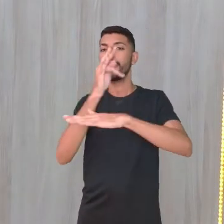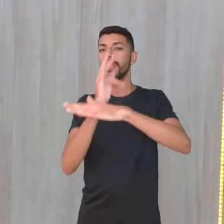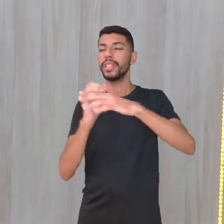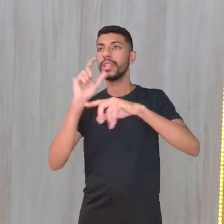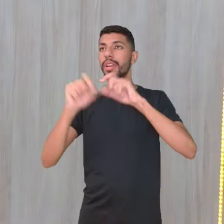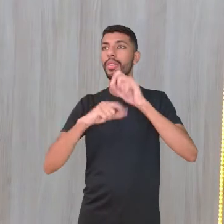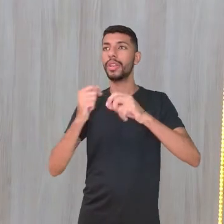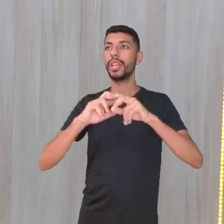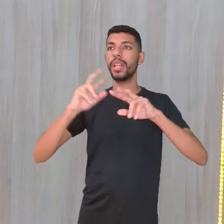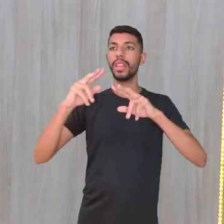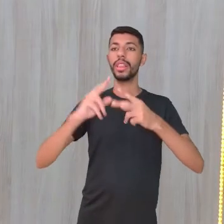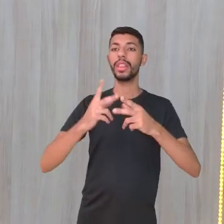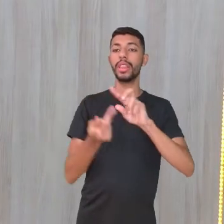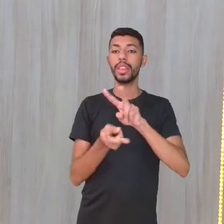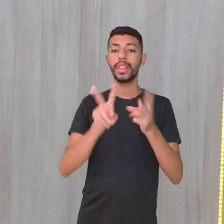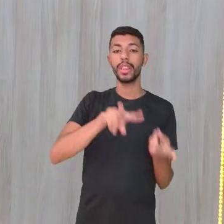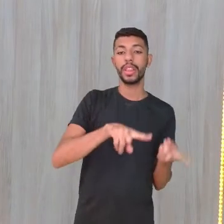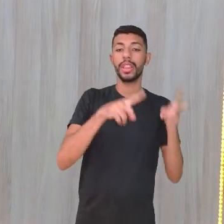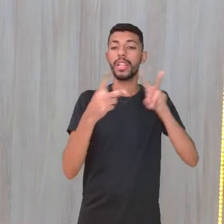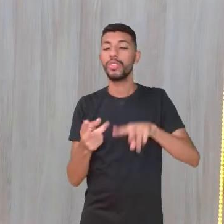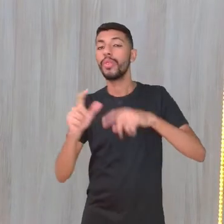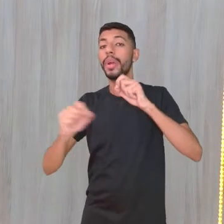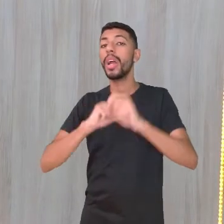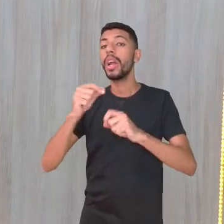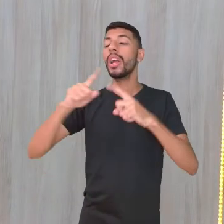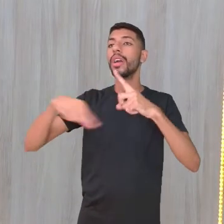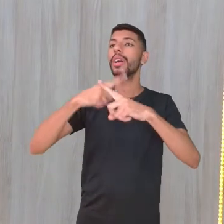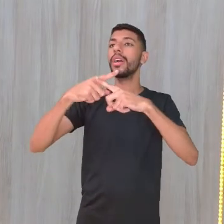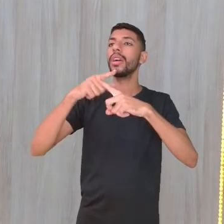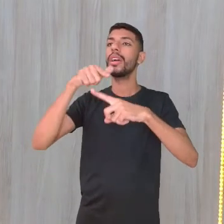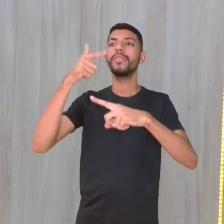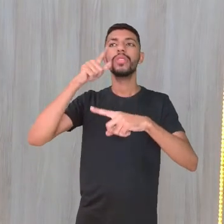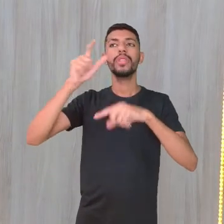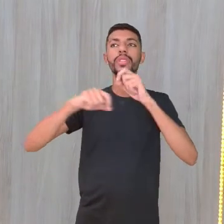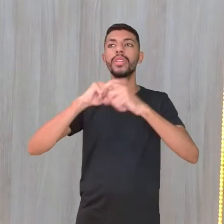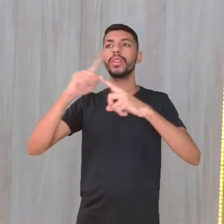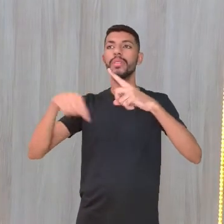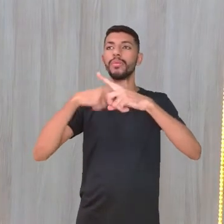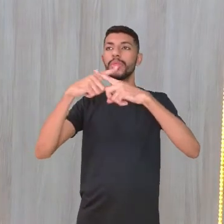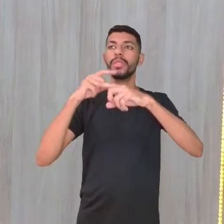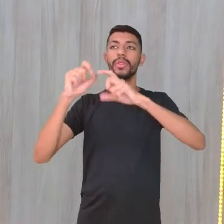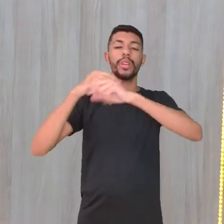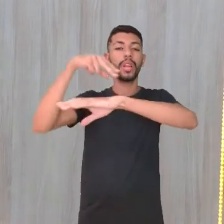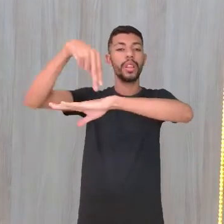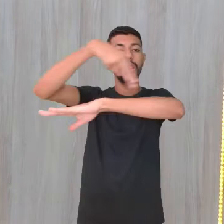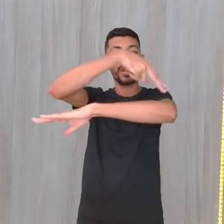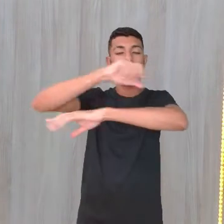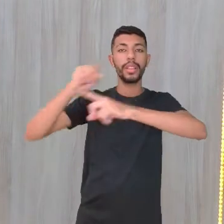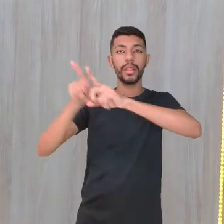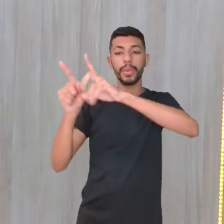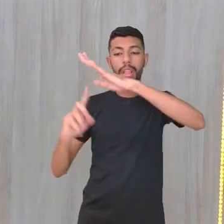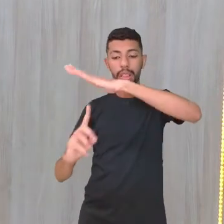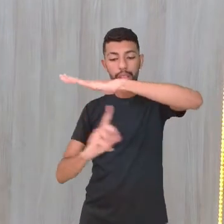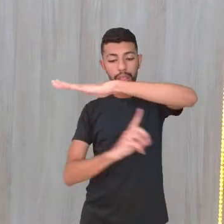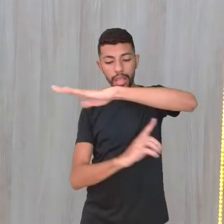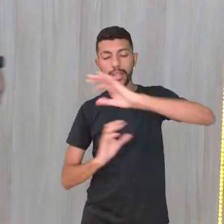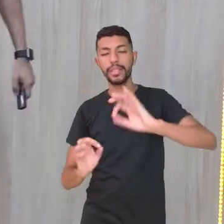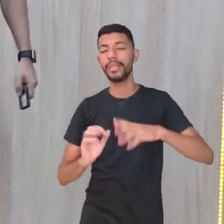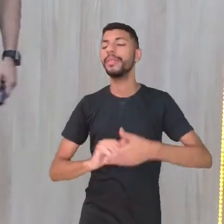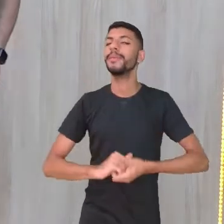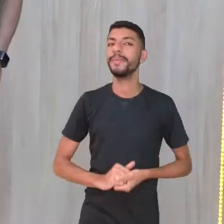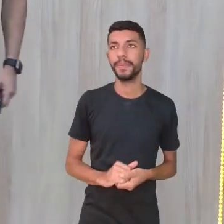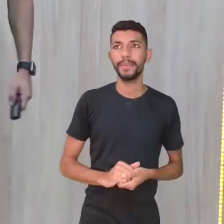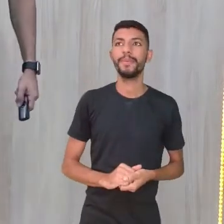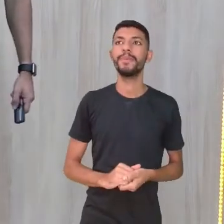ela em uma multiplicação e aí você multiplica o numerador com o numerador e o denominador com o